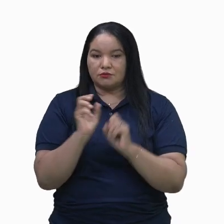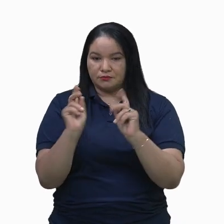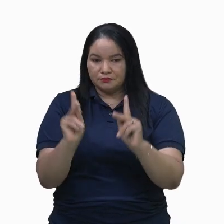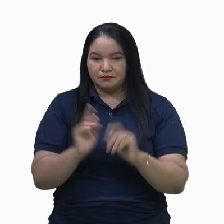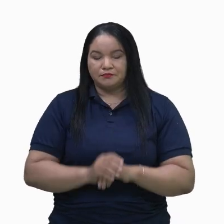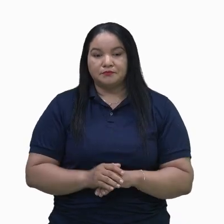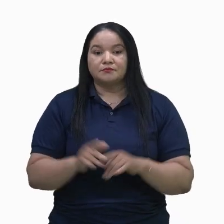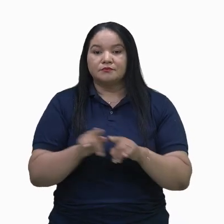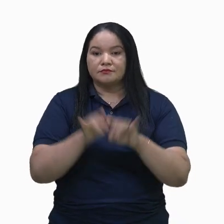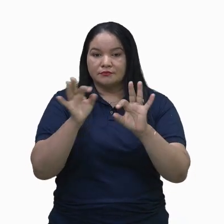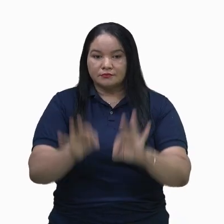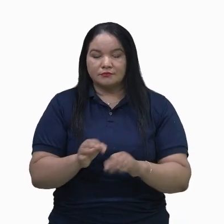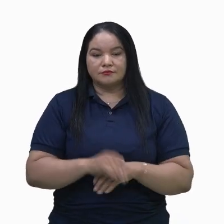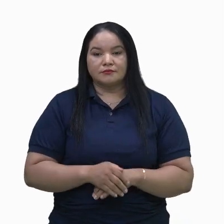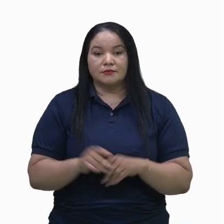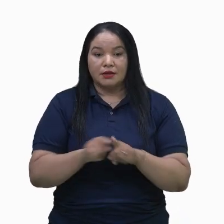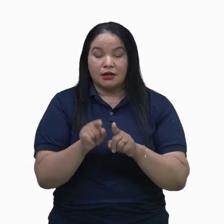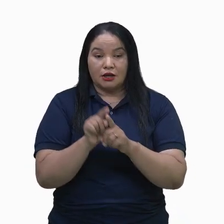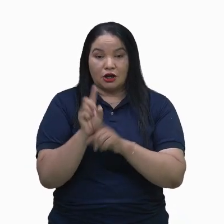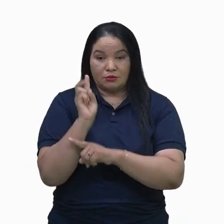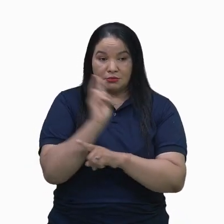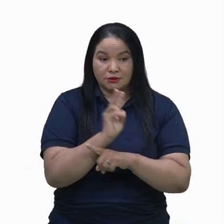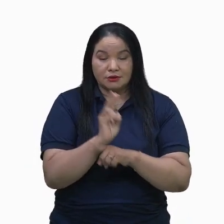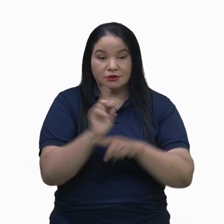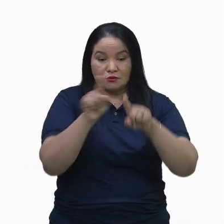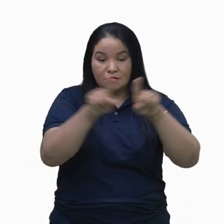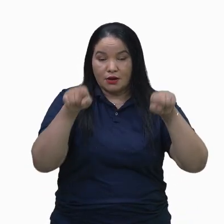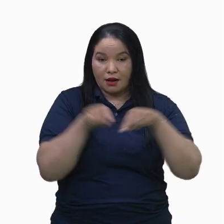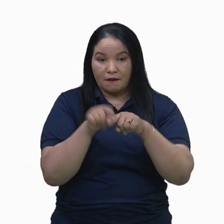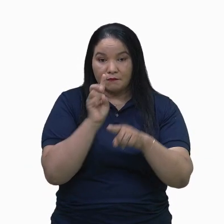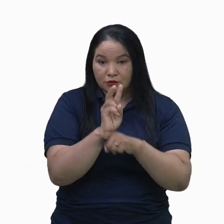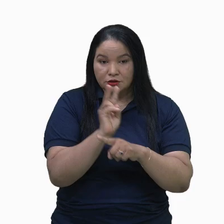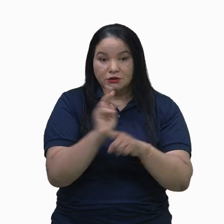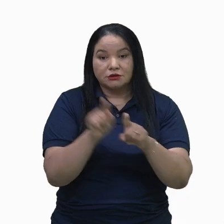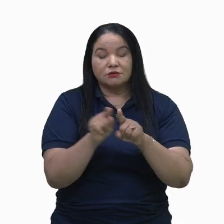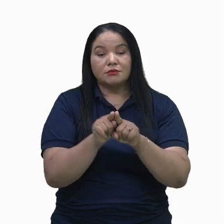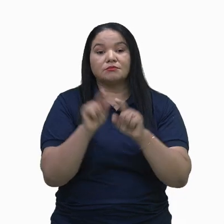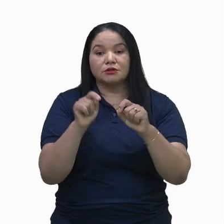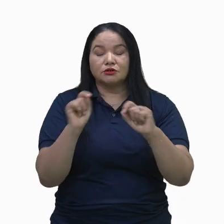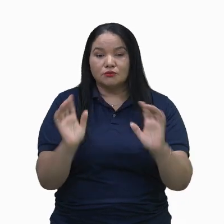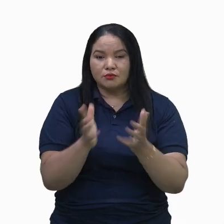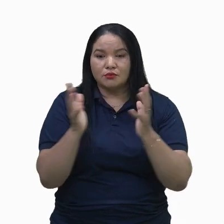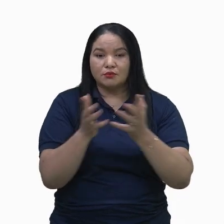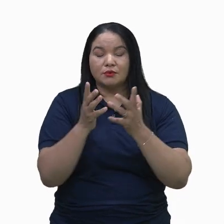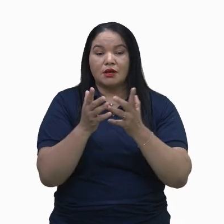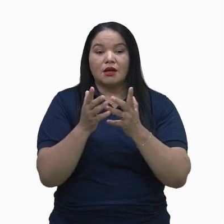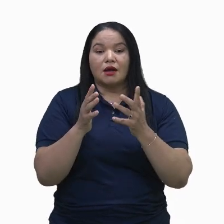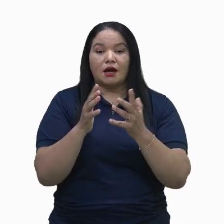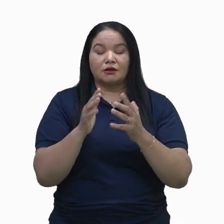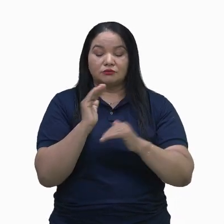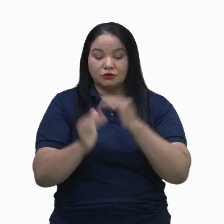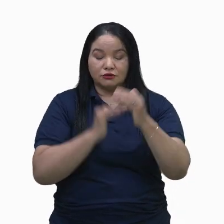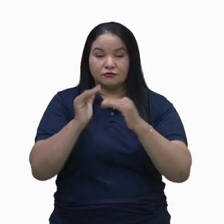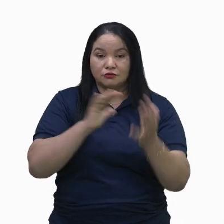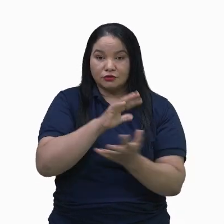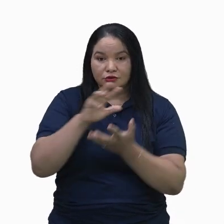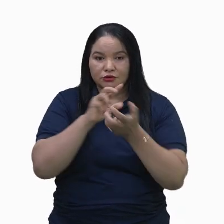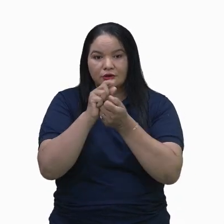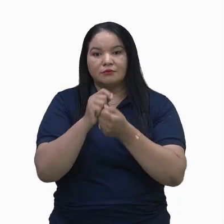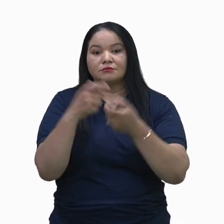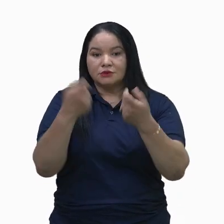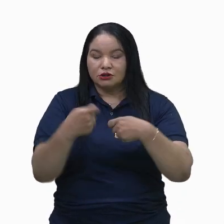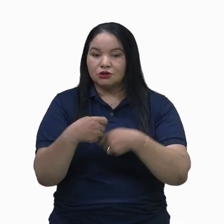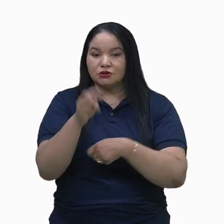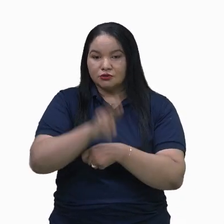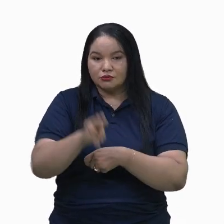Exatamente, gente. Aí temos também essa preservação das áreas protegidas, né? Promover também o desenvolvimento sustentável, né? A gente precisa utilizar os